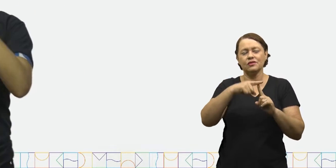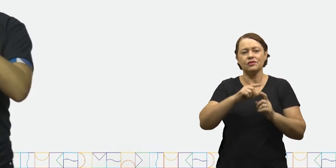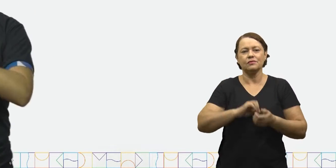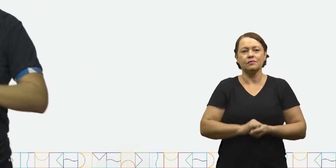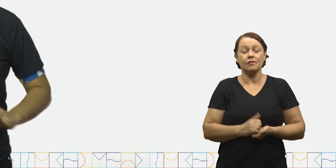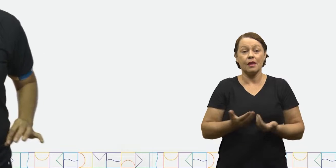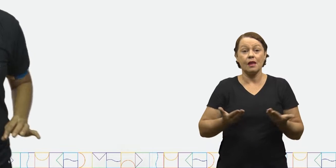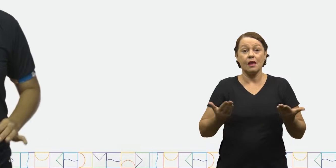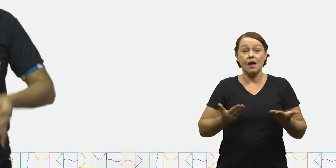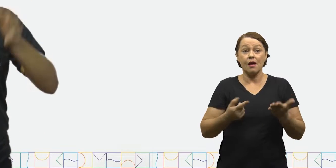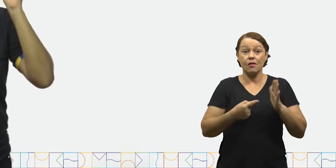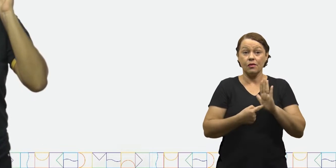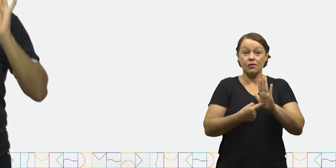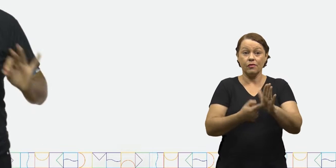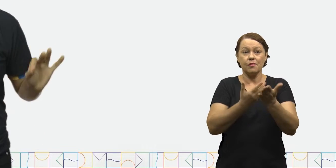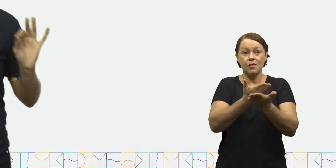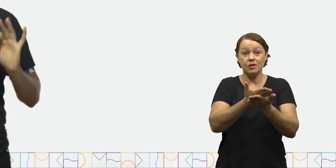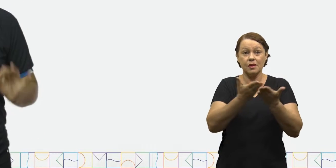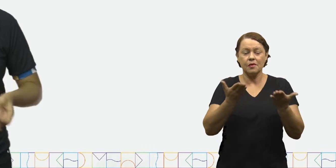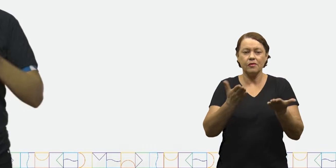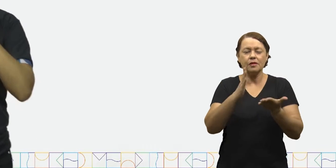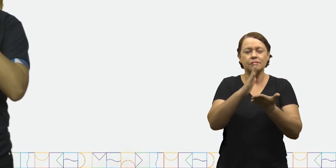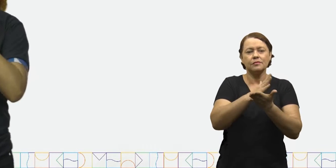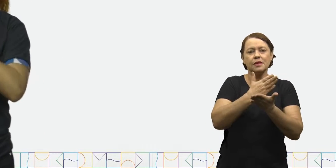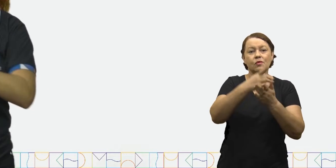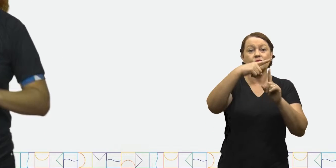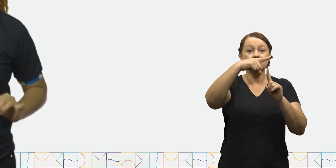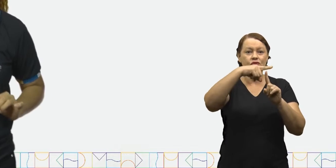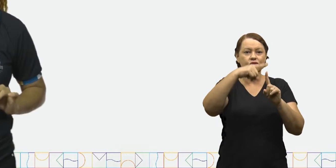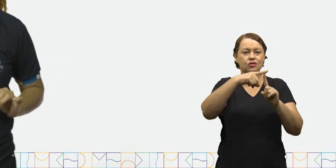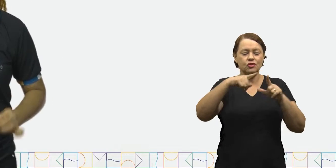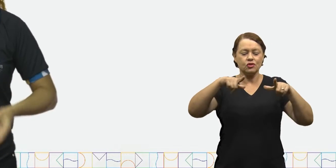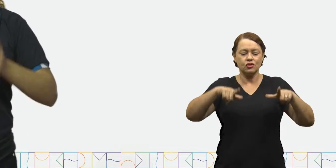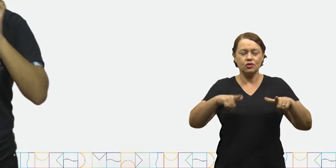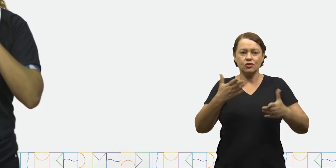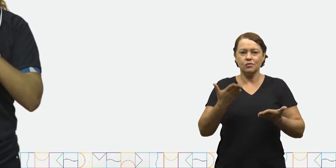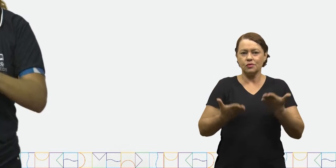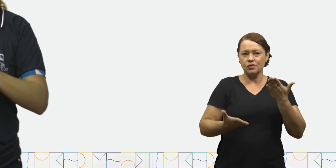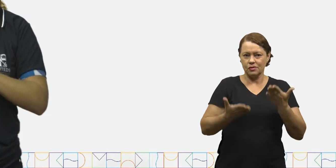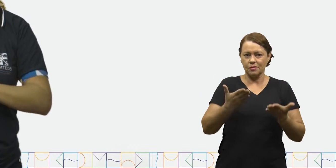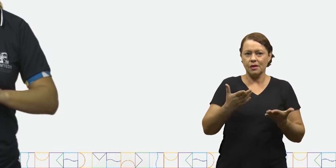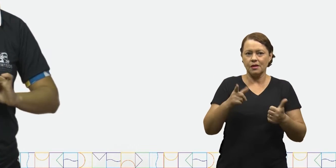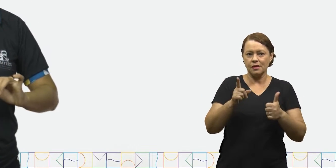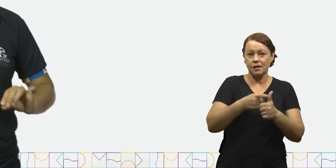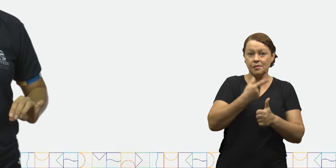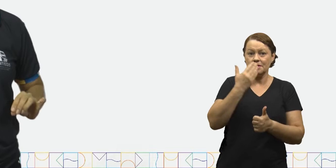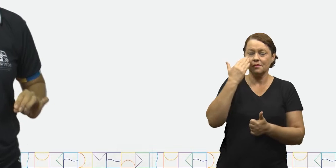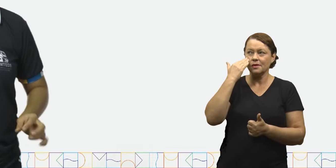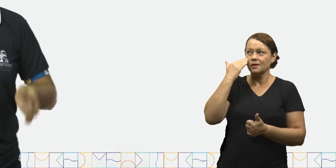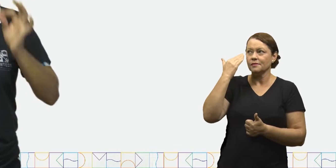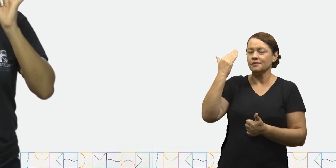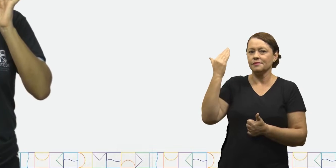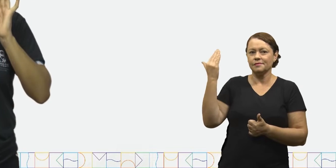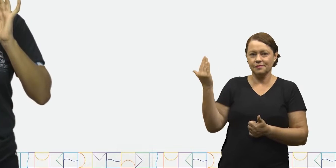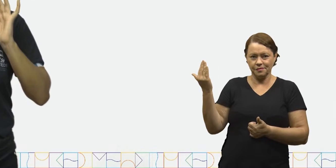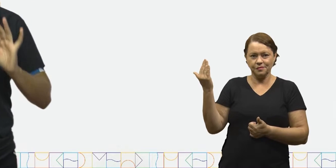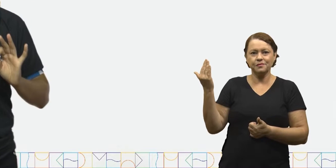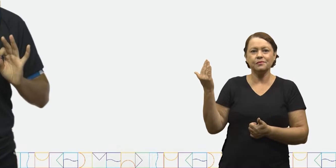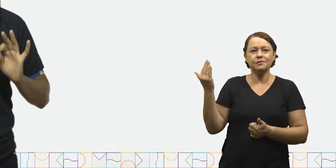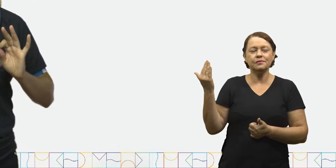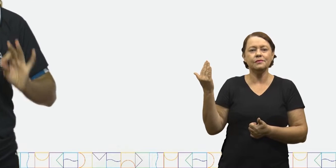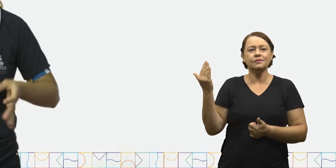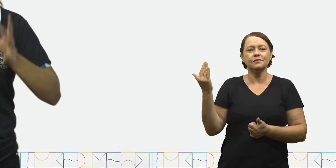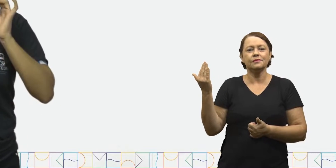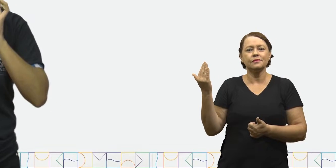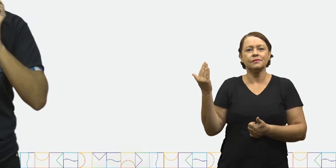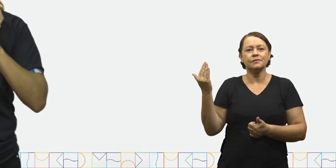outras. Trouxe aqui alguns modelos para você. A primeira balança que eu trouxe foi a